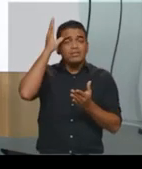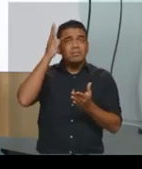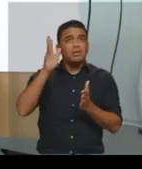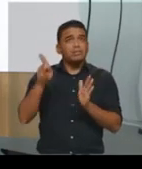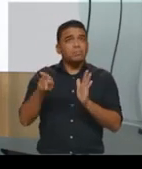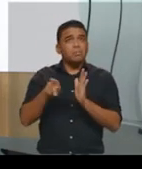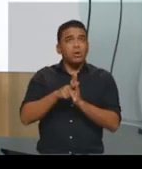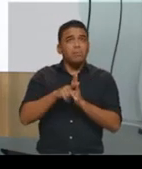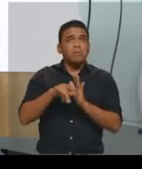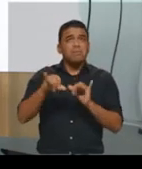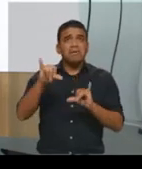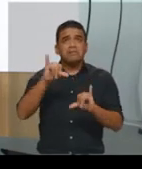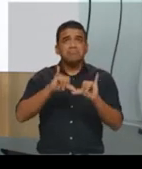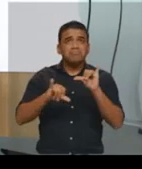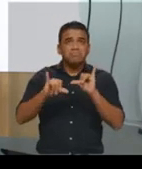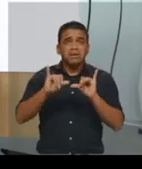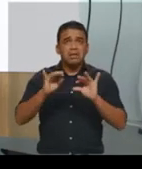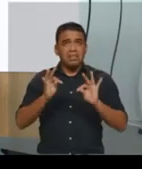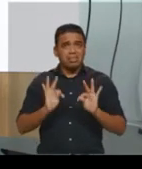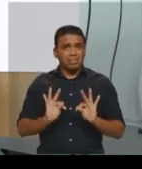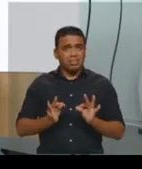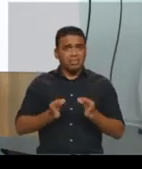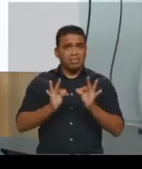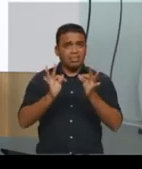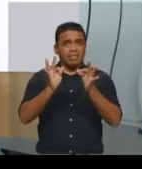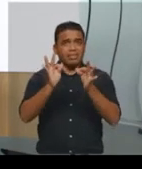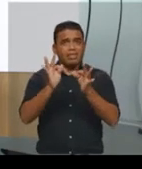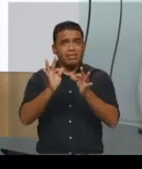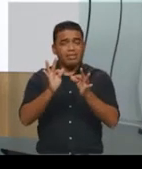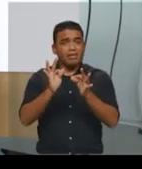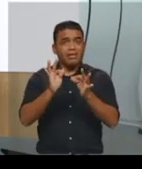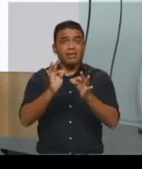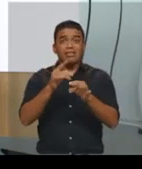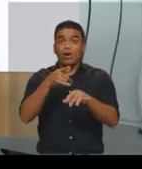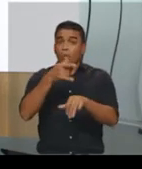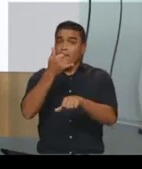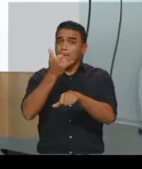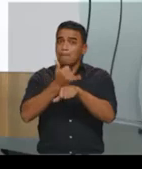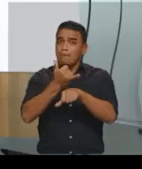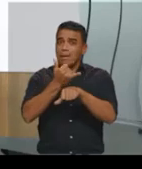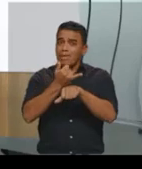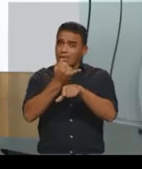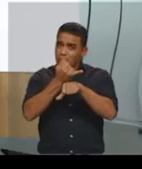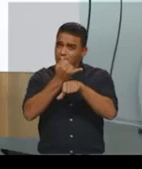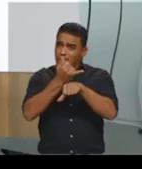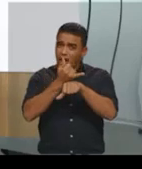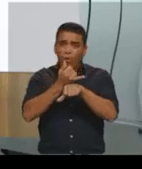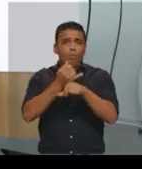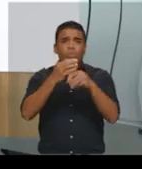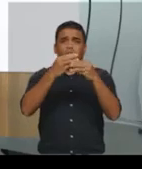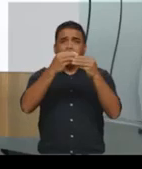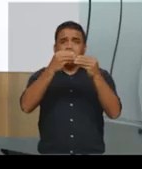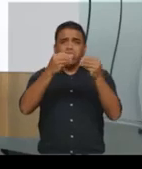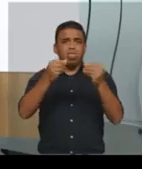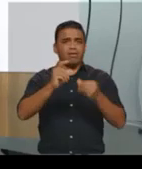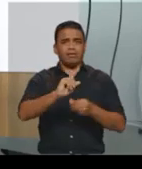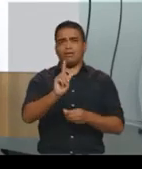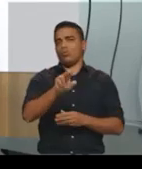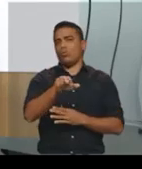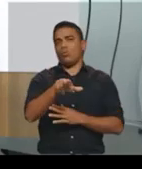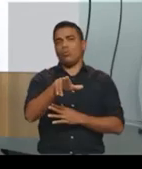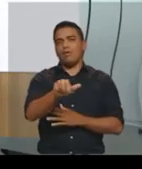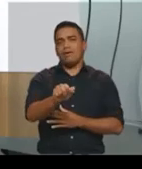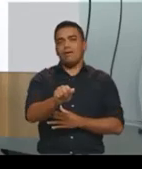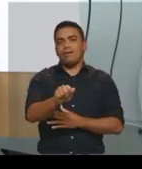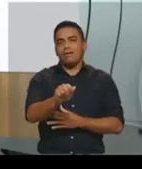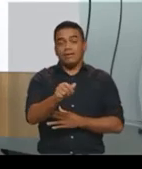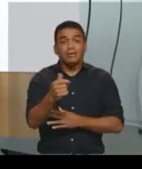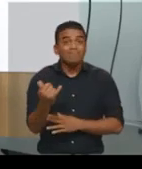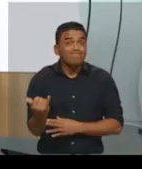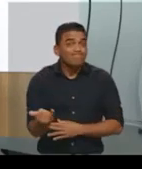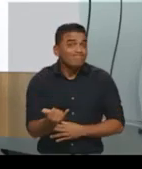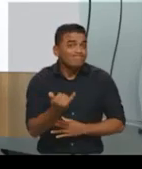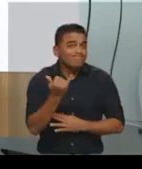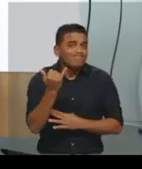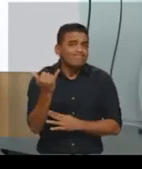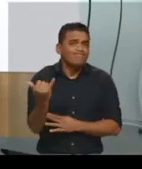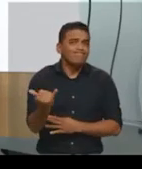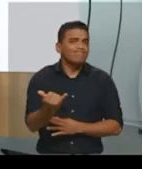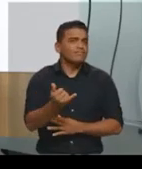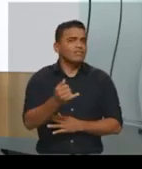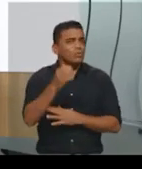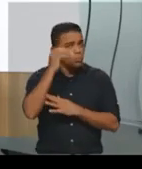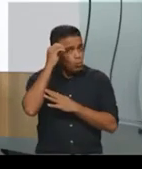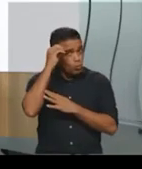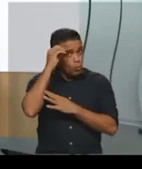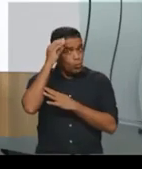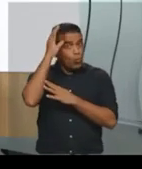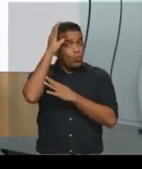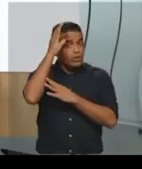tipo de tecnologia que impeça que aquela peça enferruje. Então, percebam como é importante